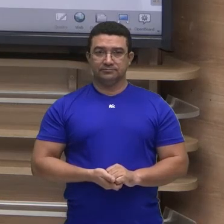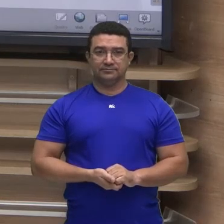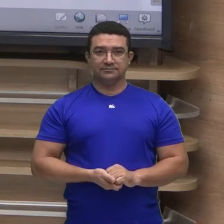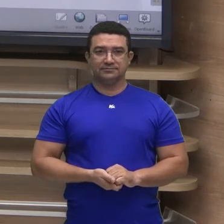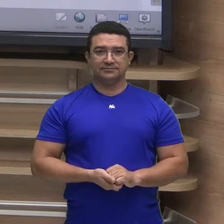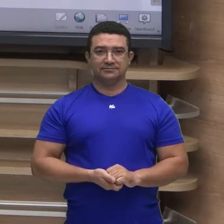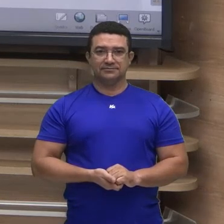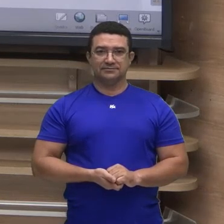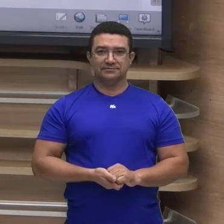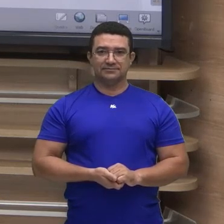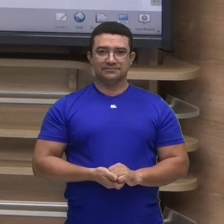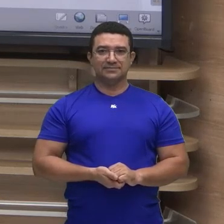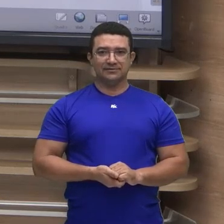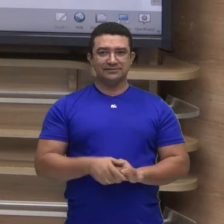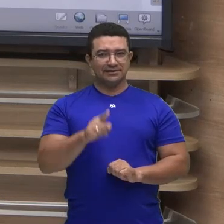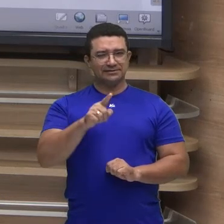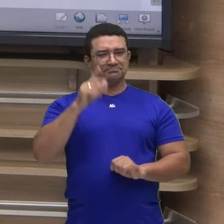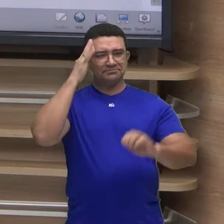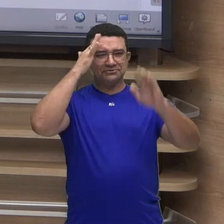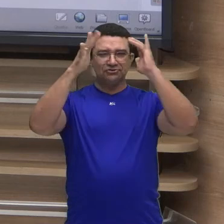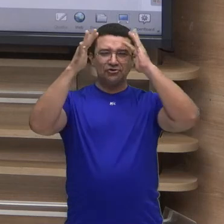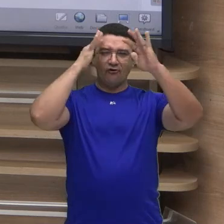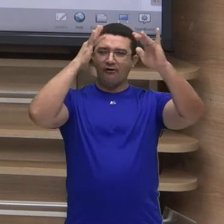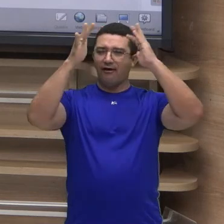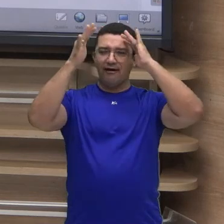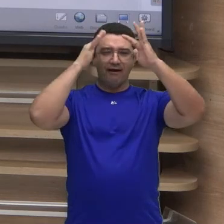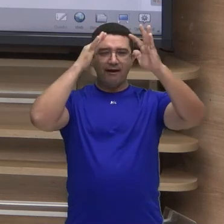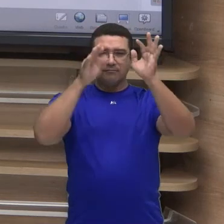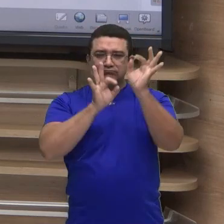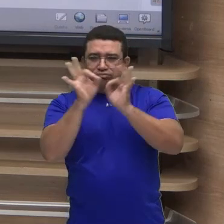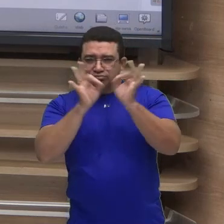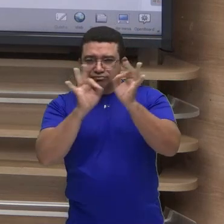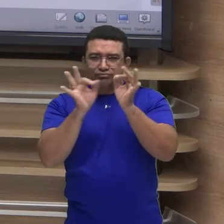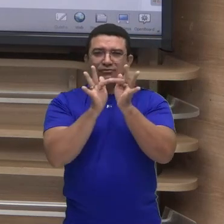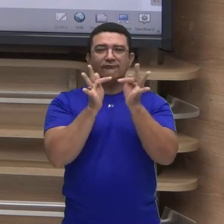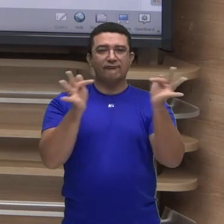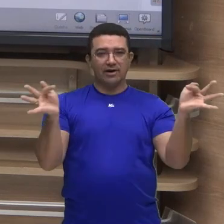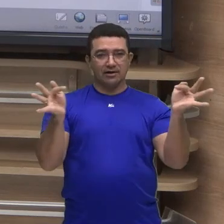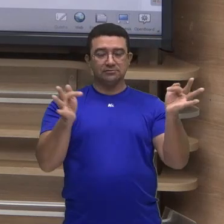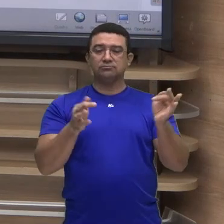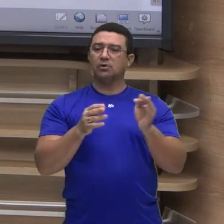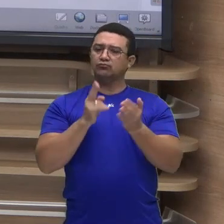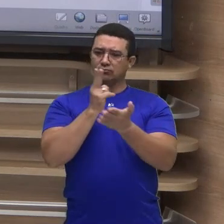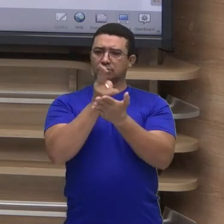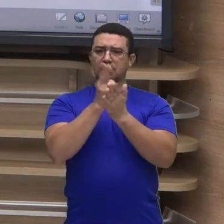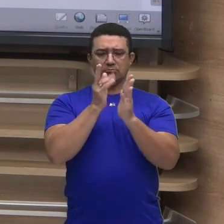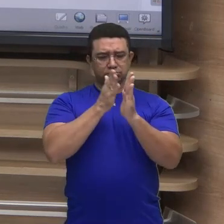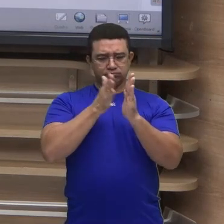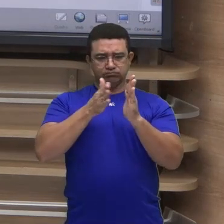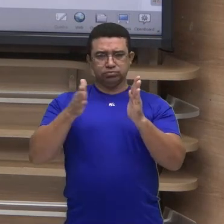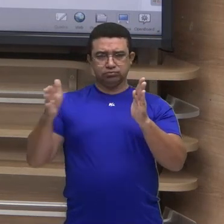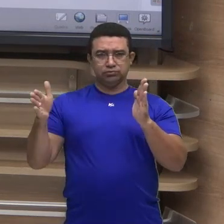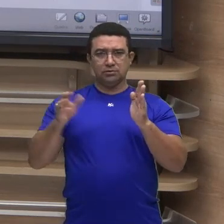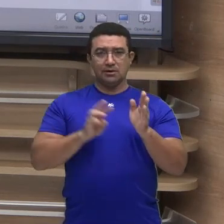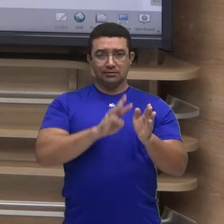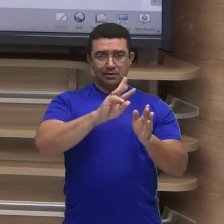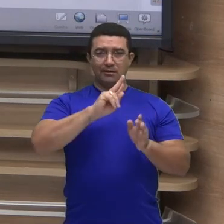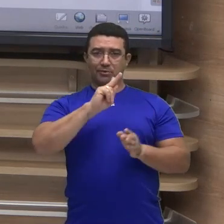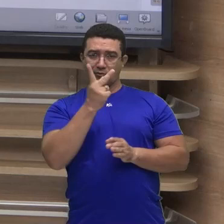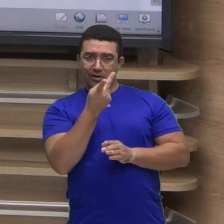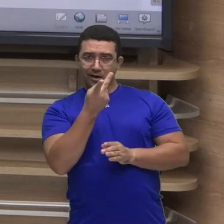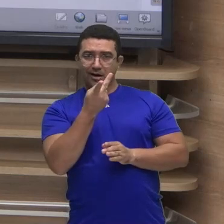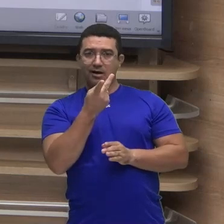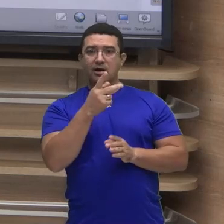comigo falando esses elementos, viu, na frase de vocês, certo? Então, sempre essa ordem, tá? Não tem erro. WH